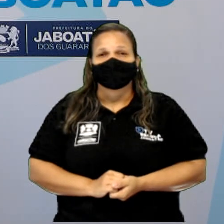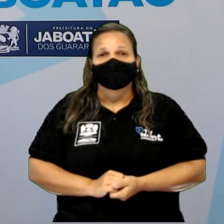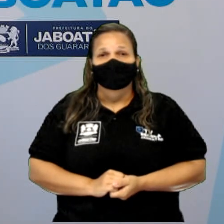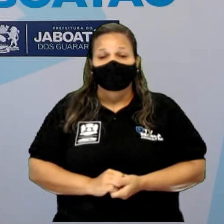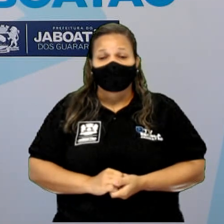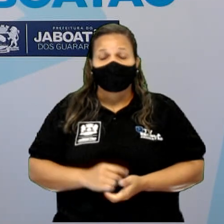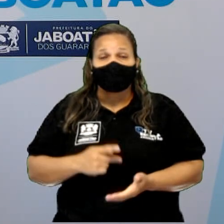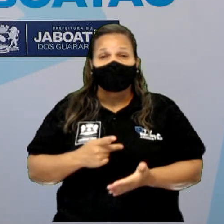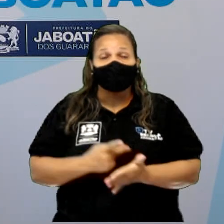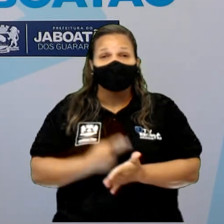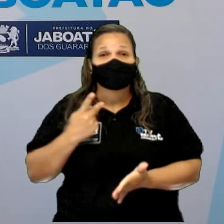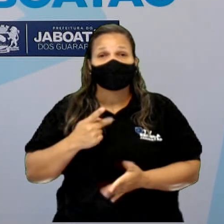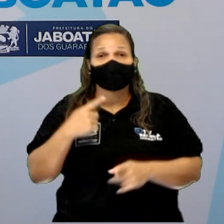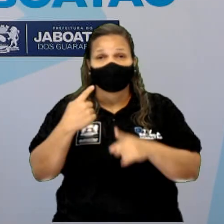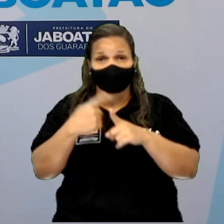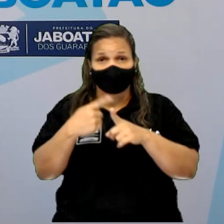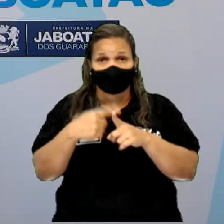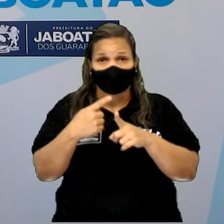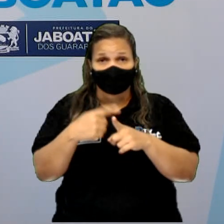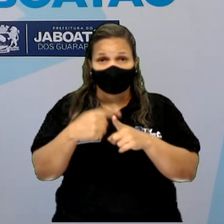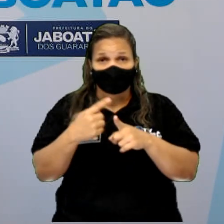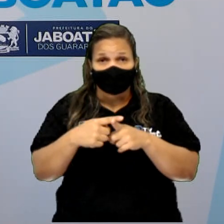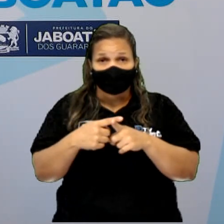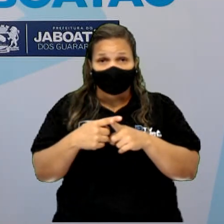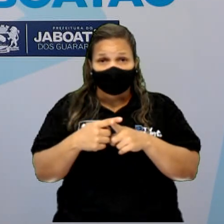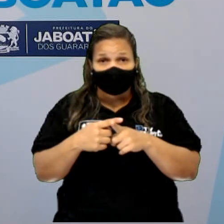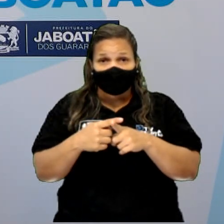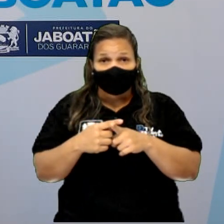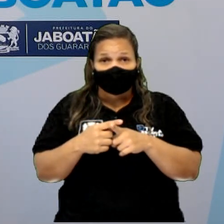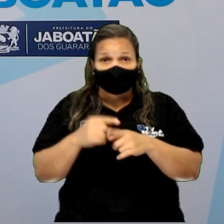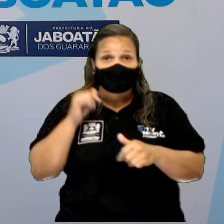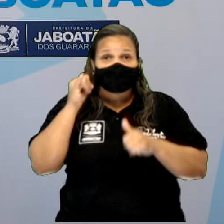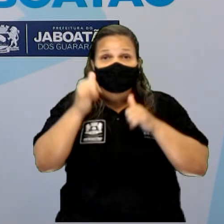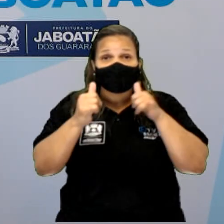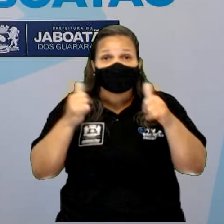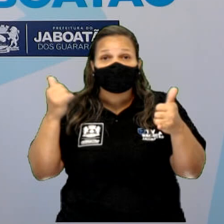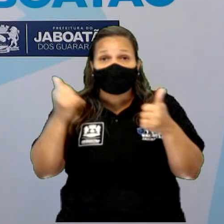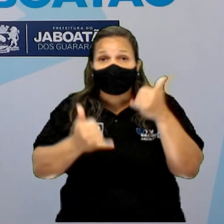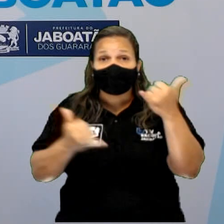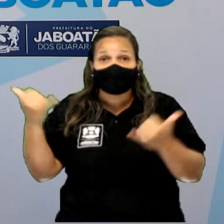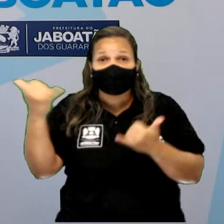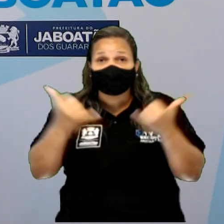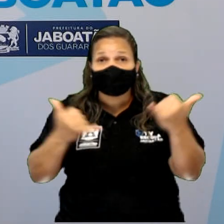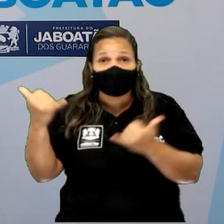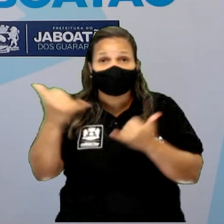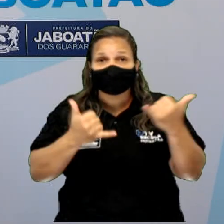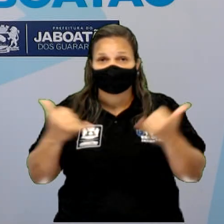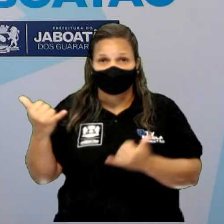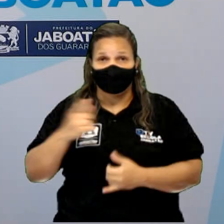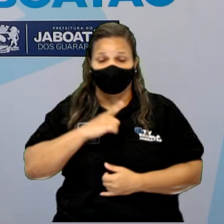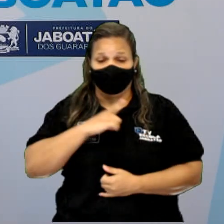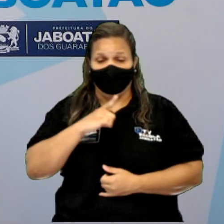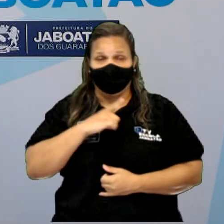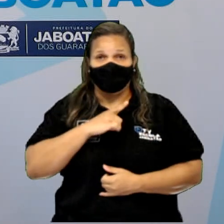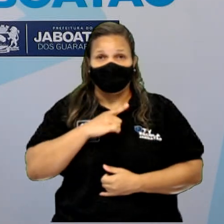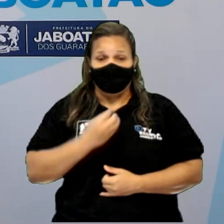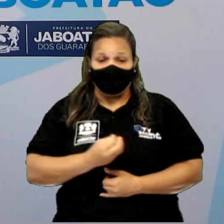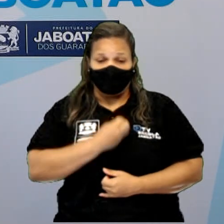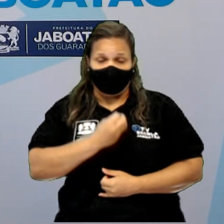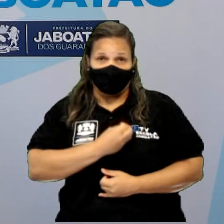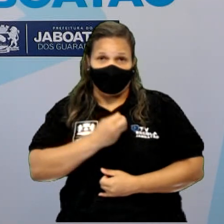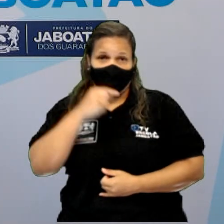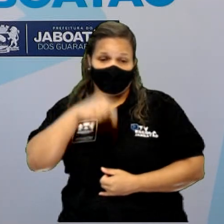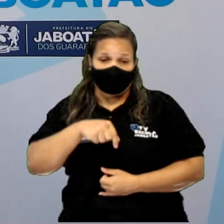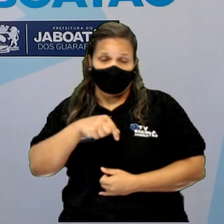isso aconteceu por causa das informações privilegiadas que os espanhóis obtiveram dos povos que aqui viviam. Então, eles